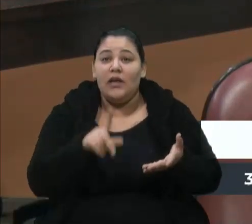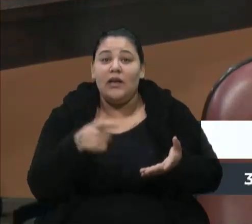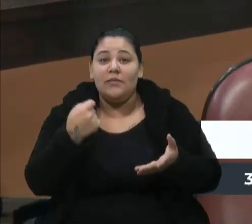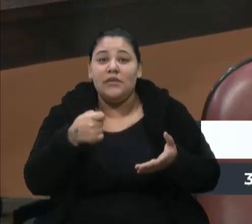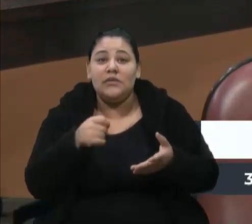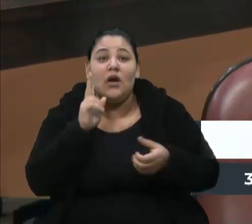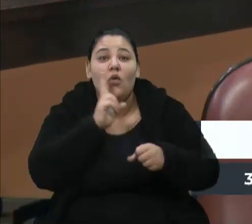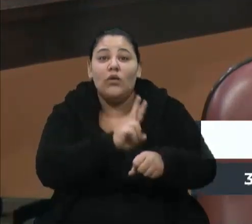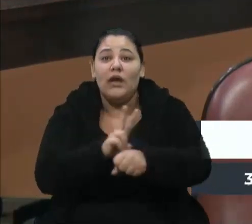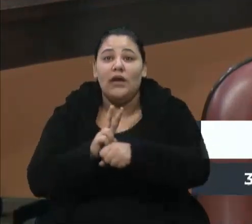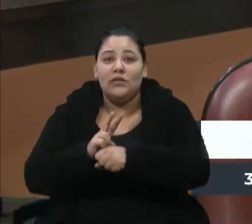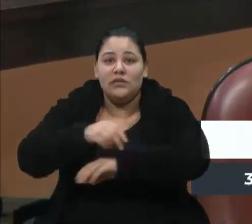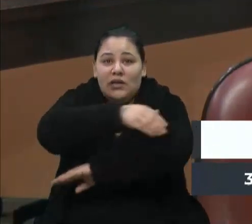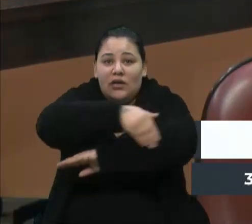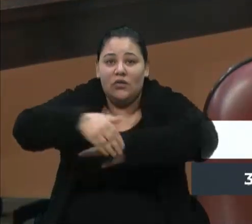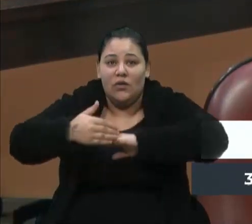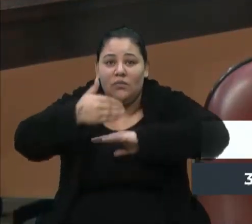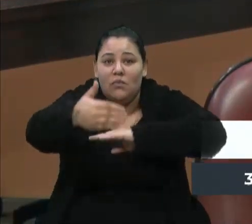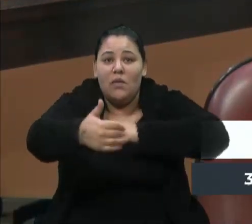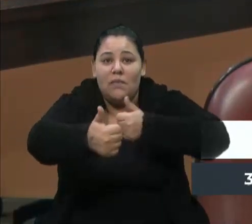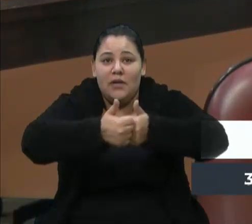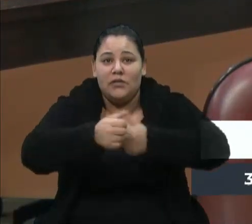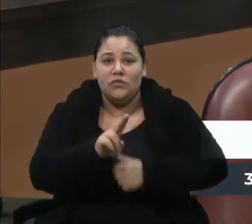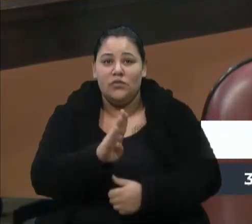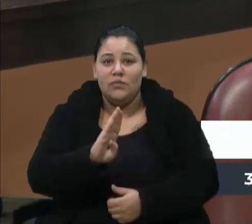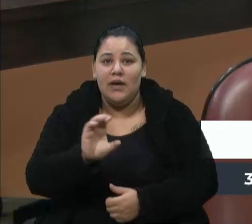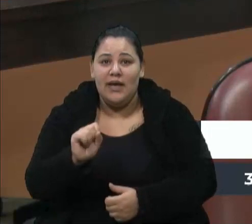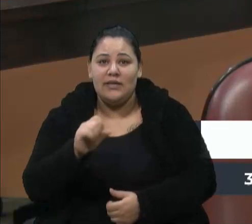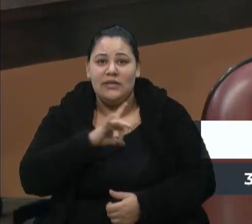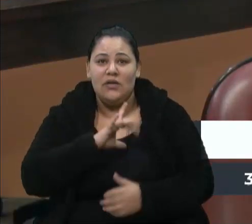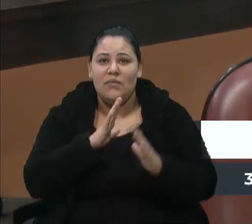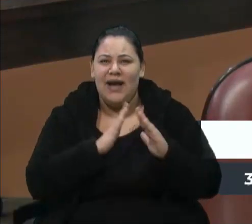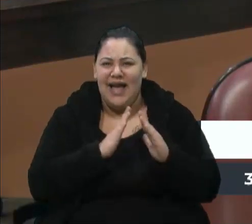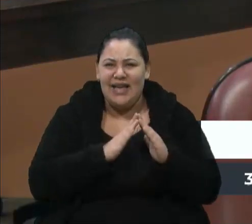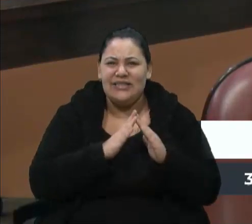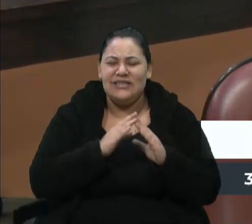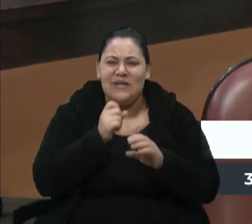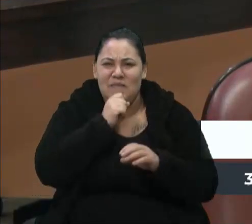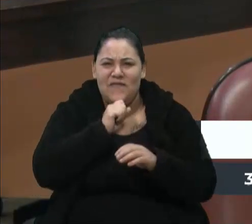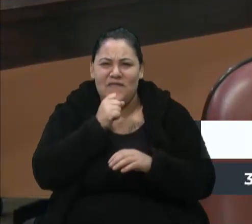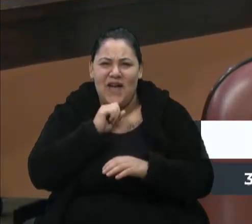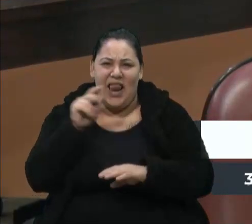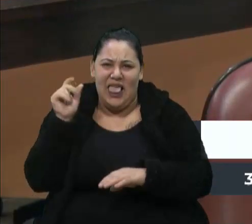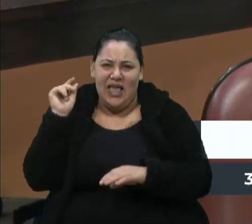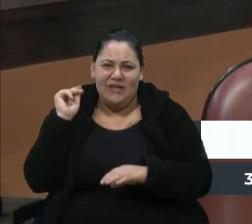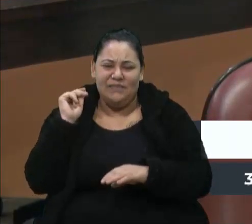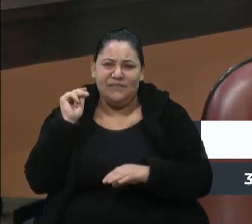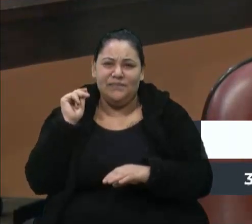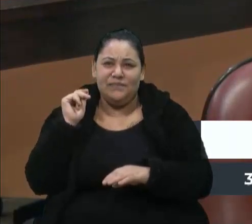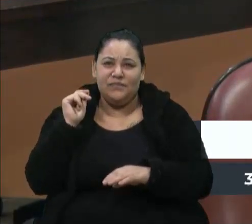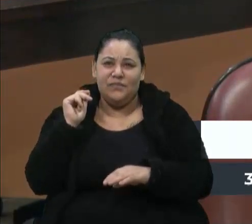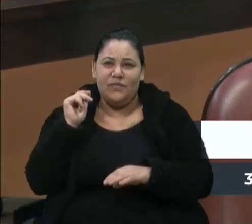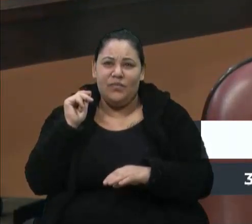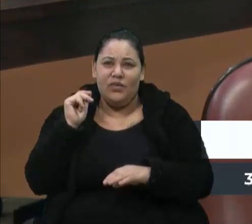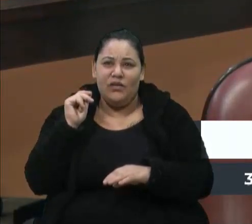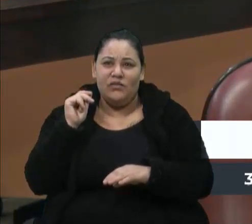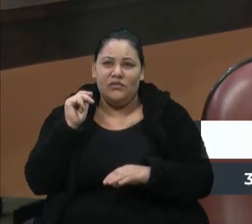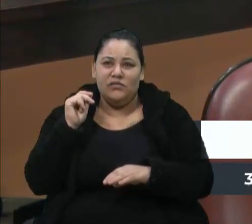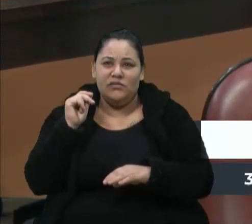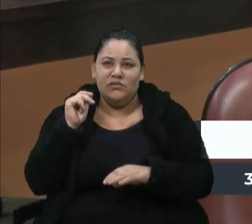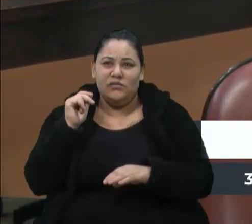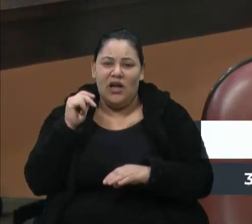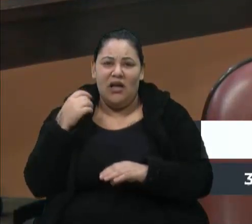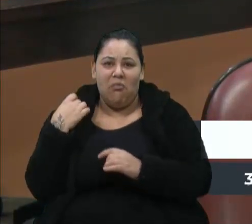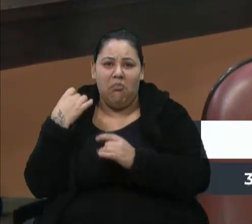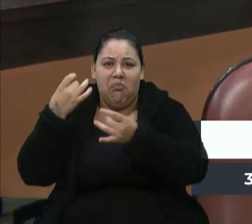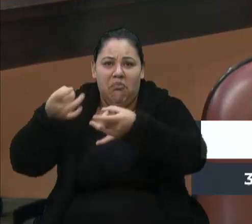na rua de cima ali, pouco próximo ao UBS, tem uma casa antiga, levaram para fora um monte de imóveis